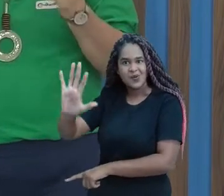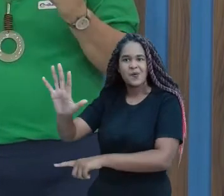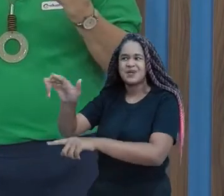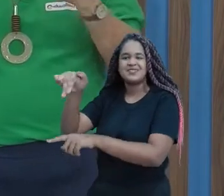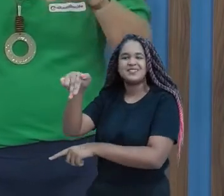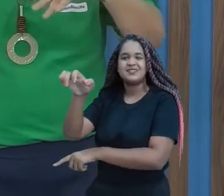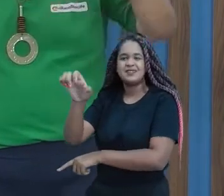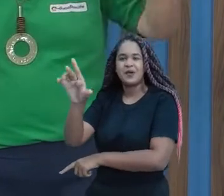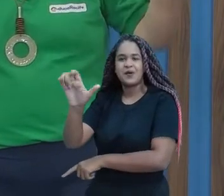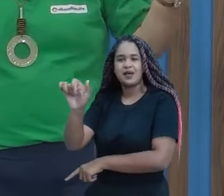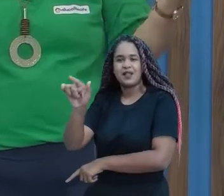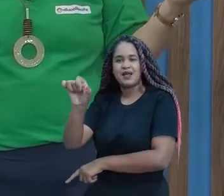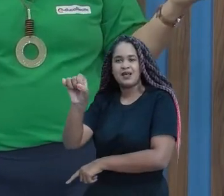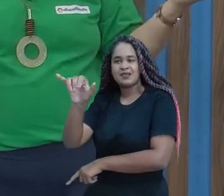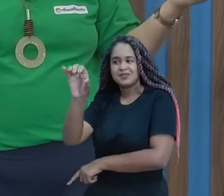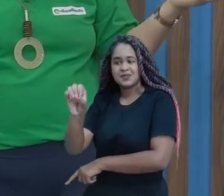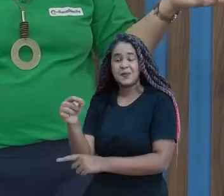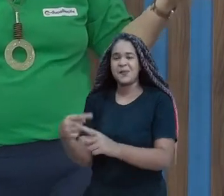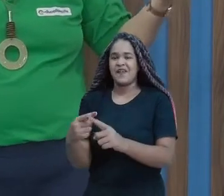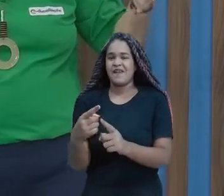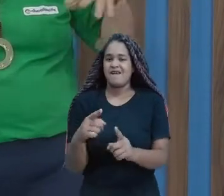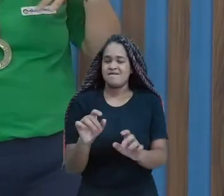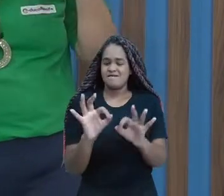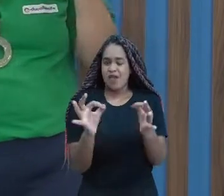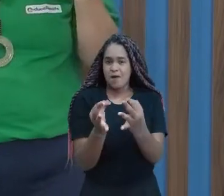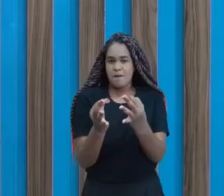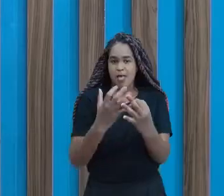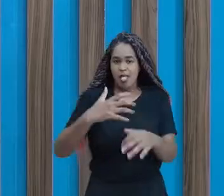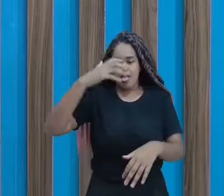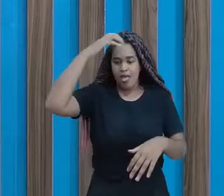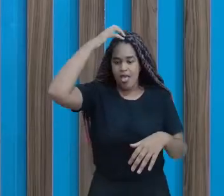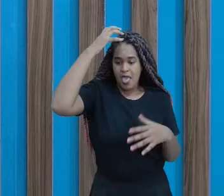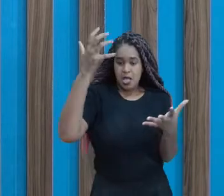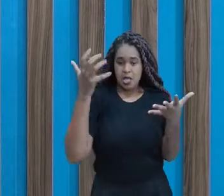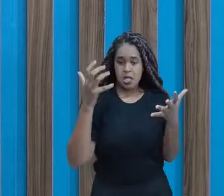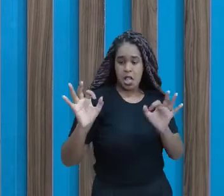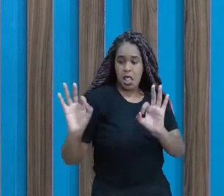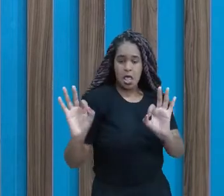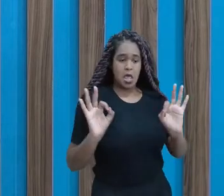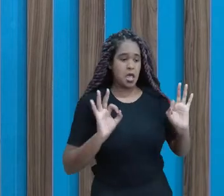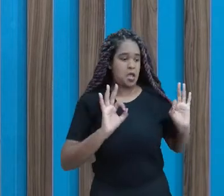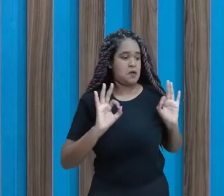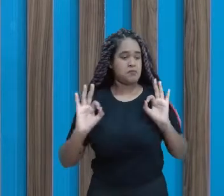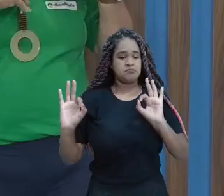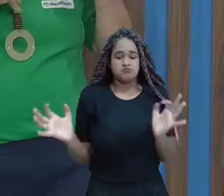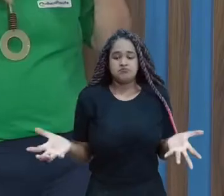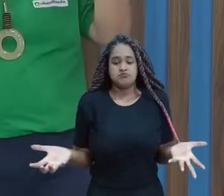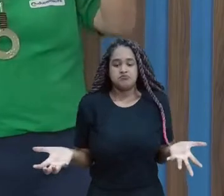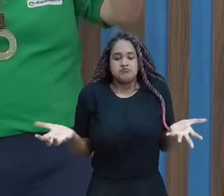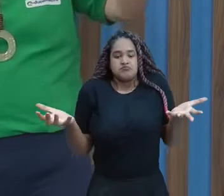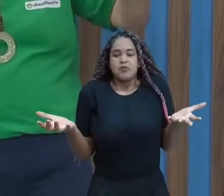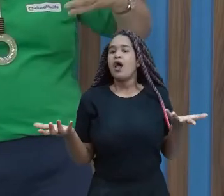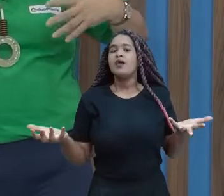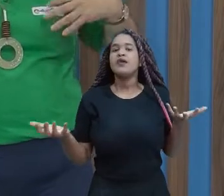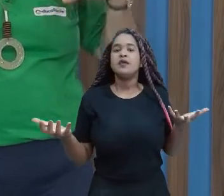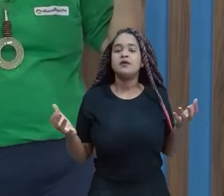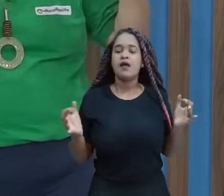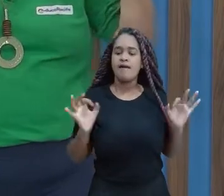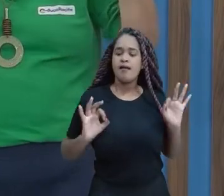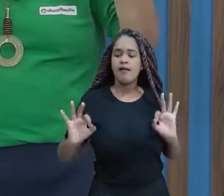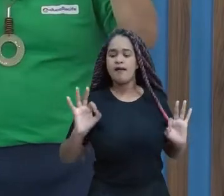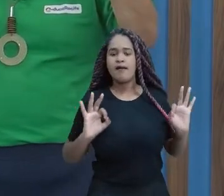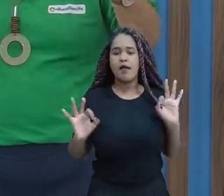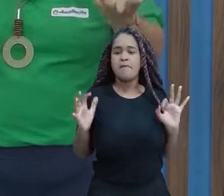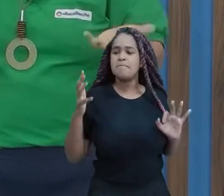família real não queria viver aqui na meio da barbárie, né? Eles queriam viver aqui, mas ao mesmo tempo ter, né, os luxos, né, e